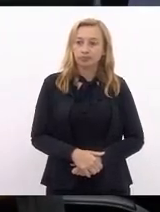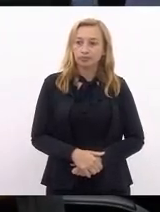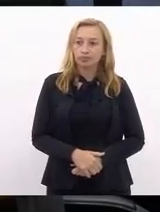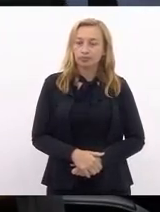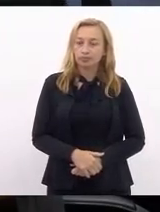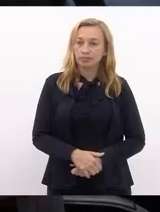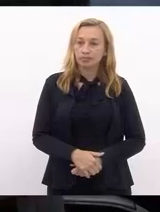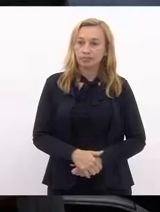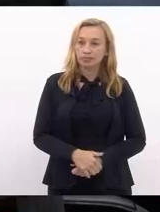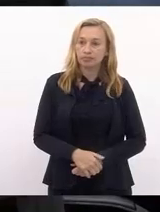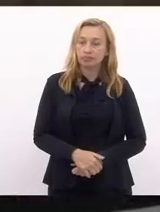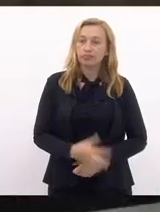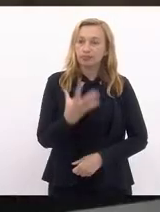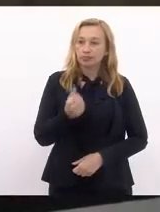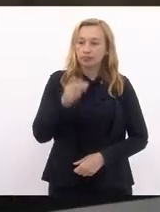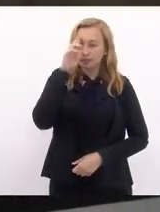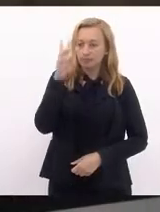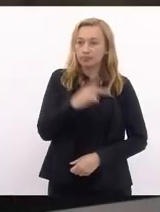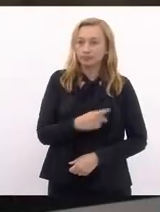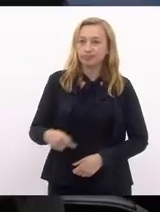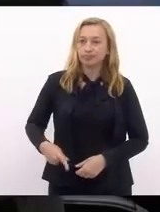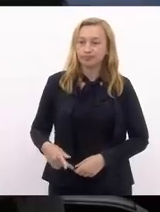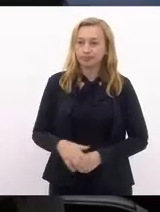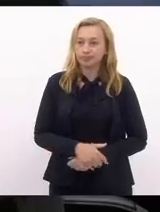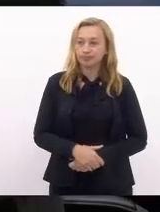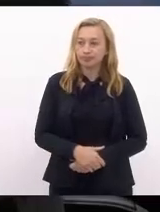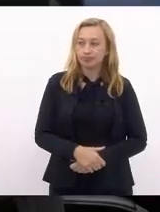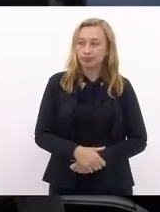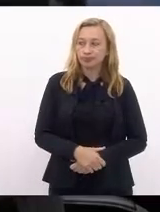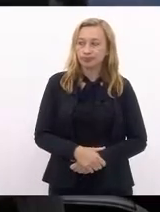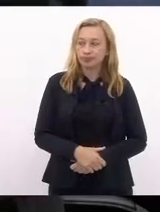é favorável presidente